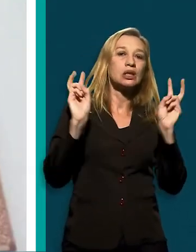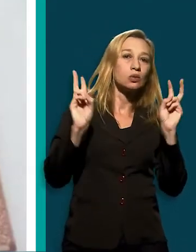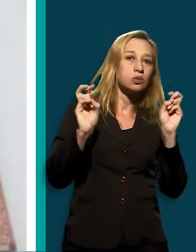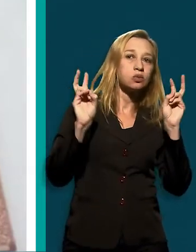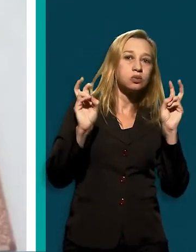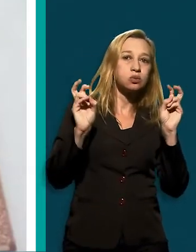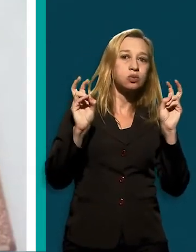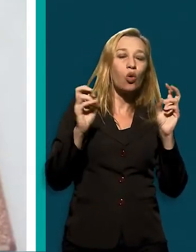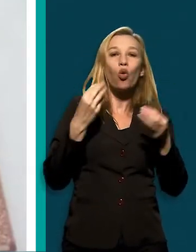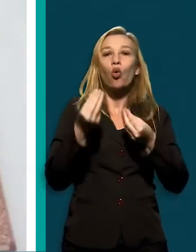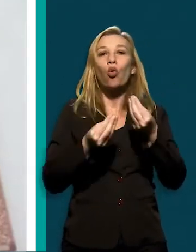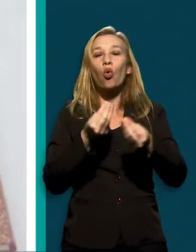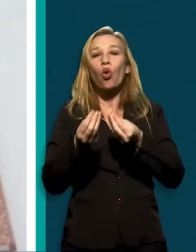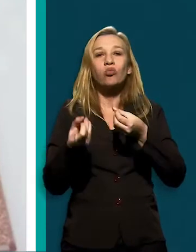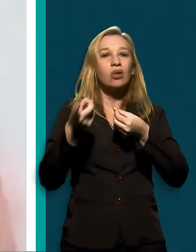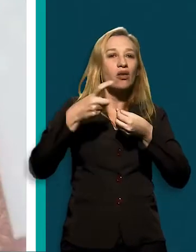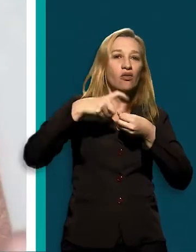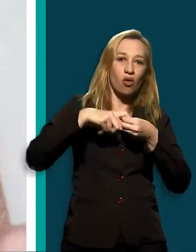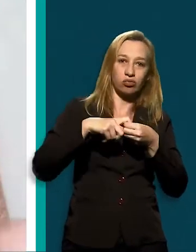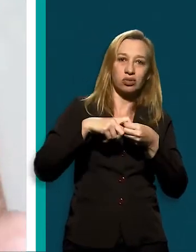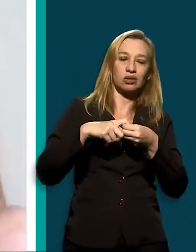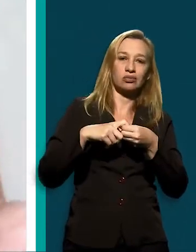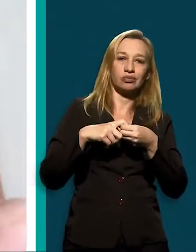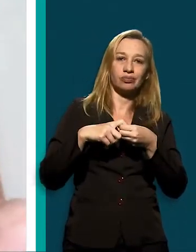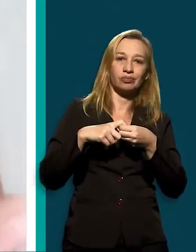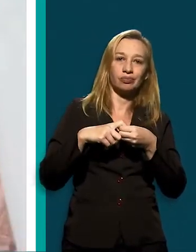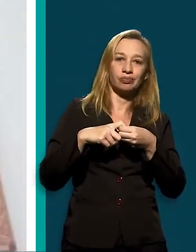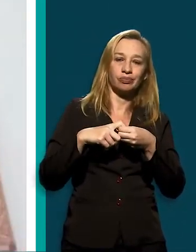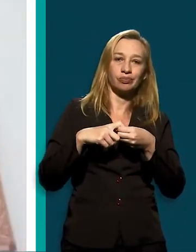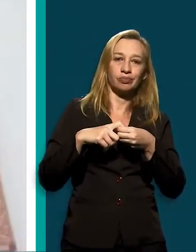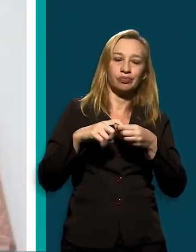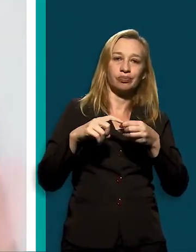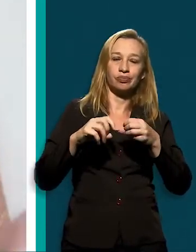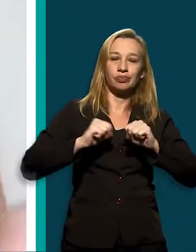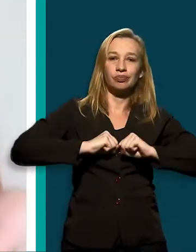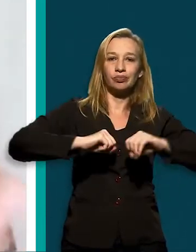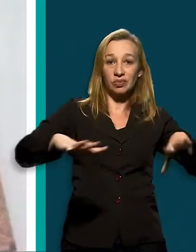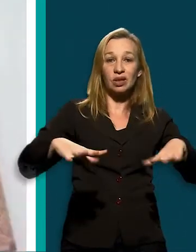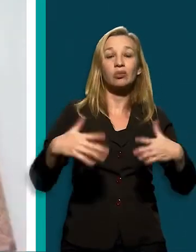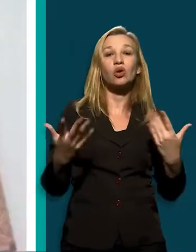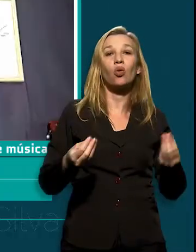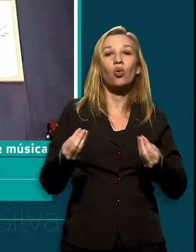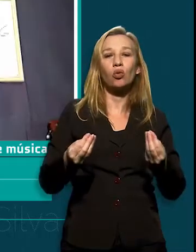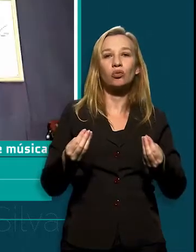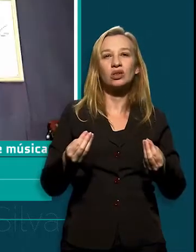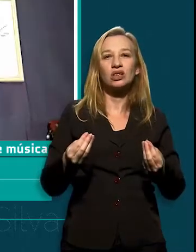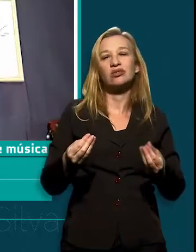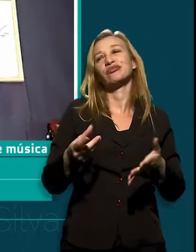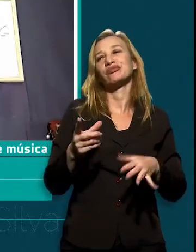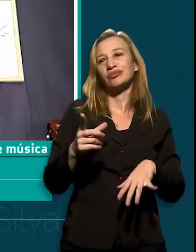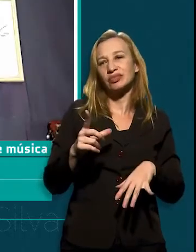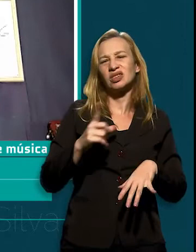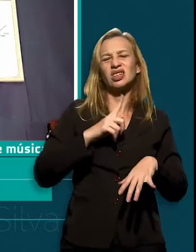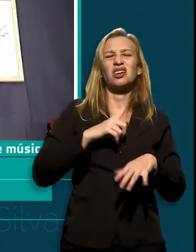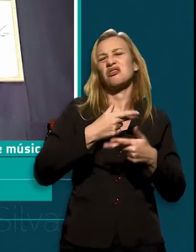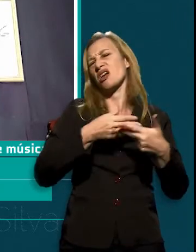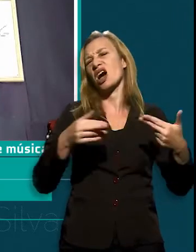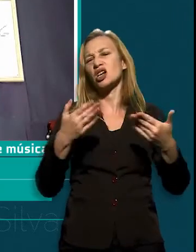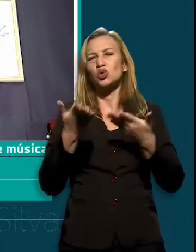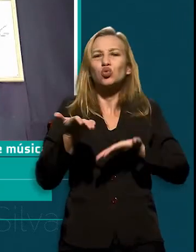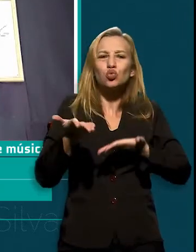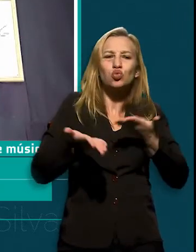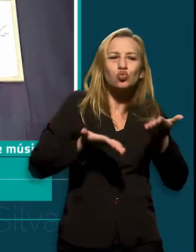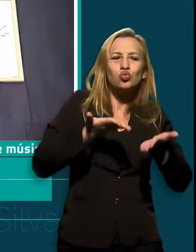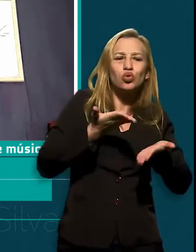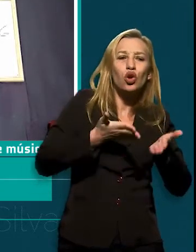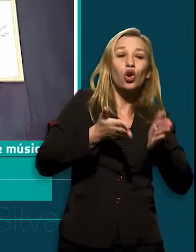a respeito de como será a volta na pandemia, né? E ainda vai ter cuidados